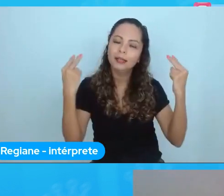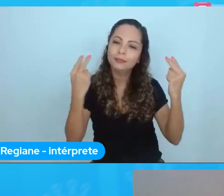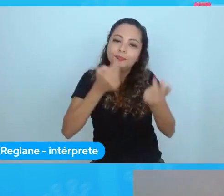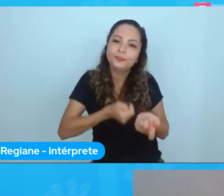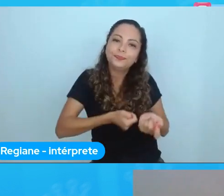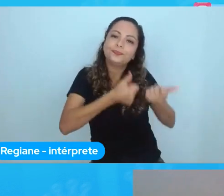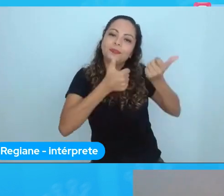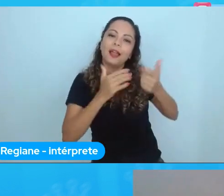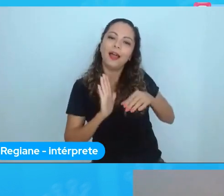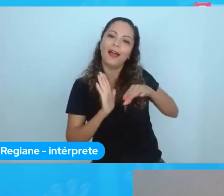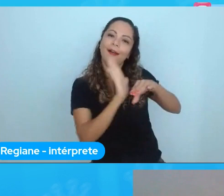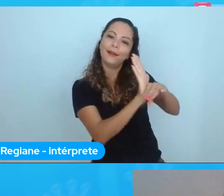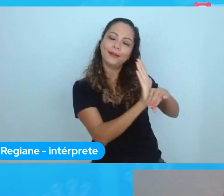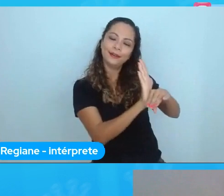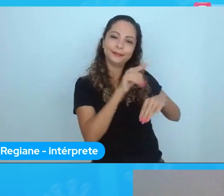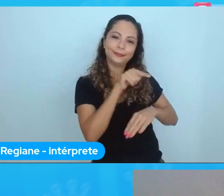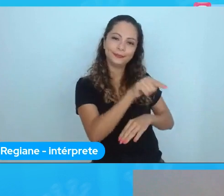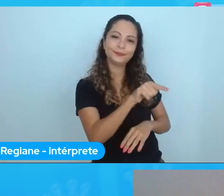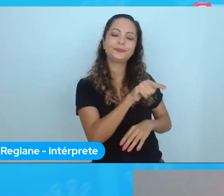doações para...